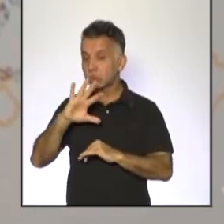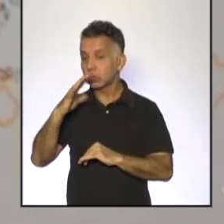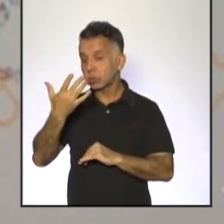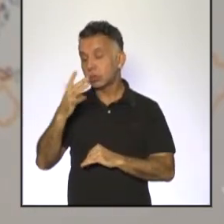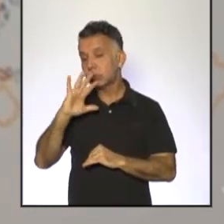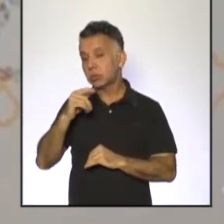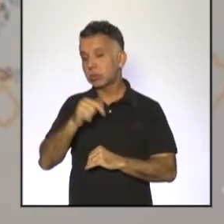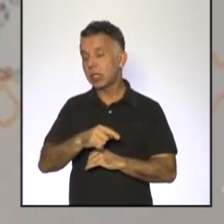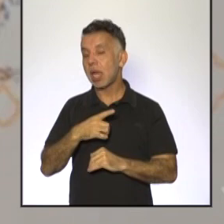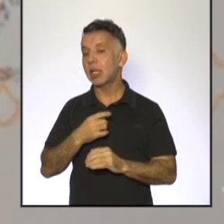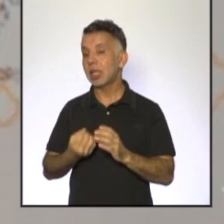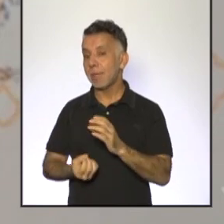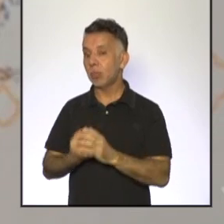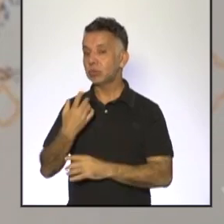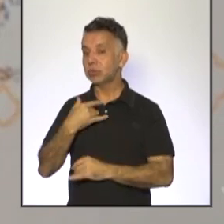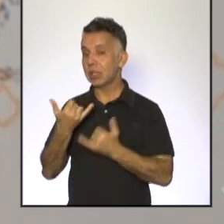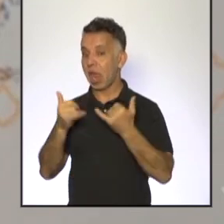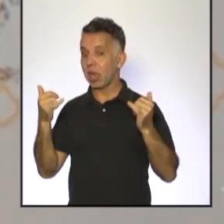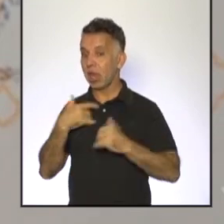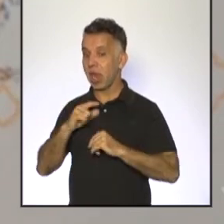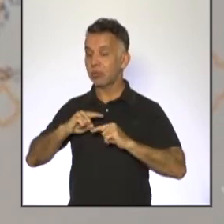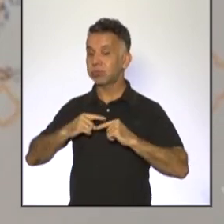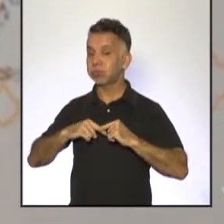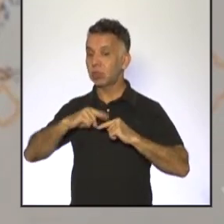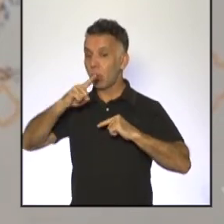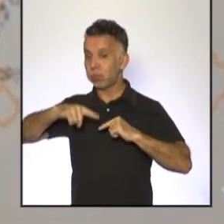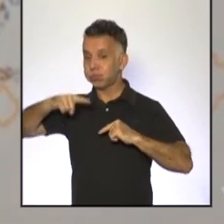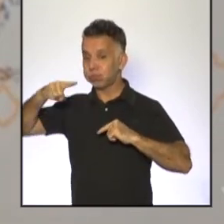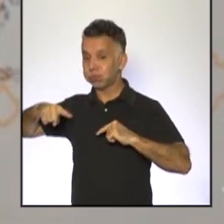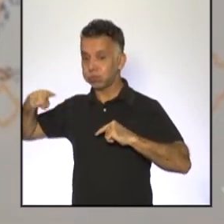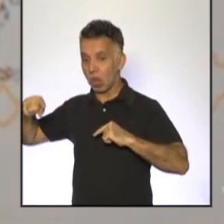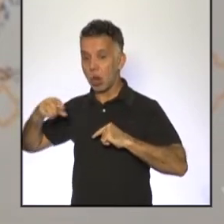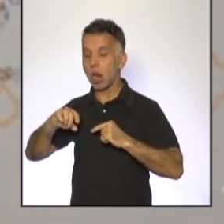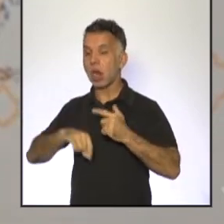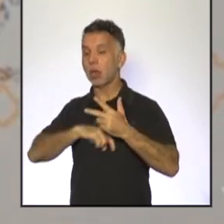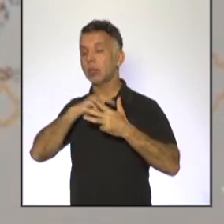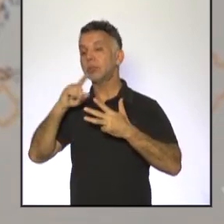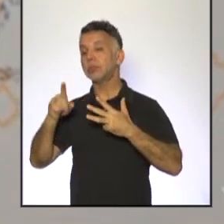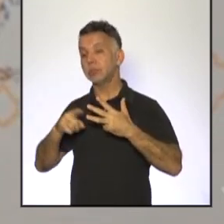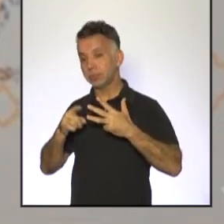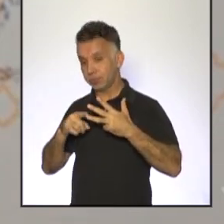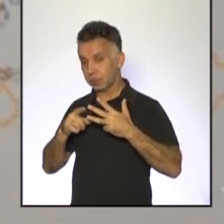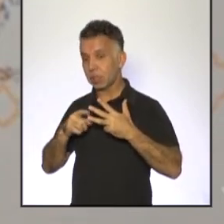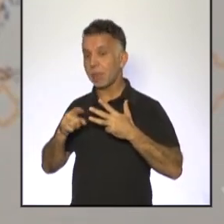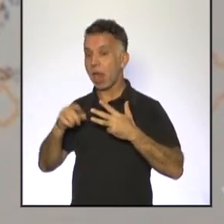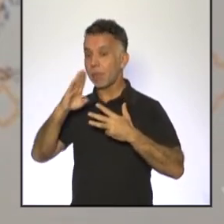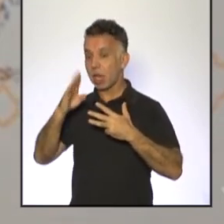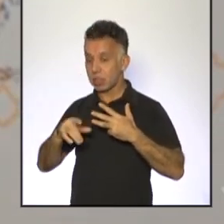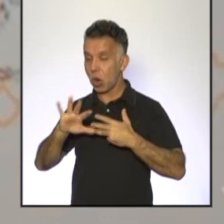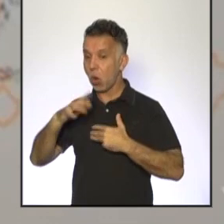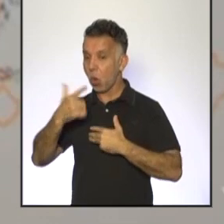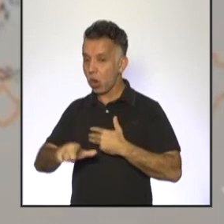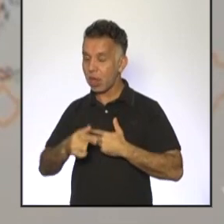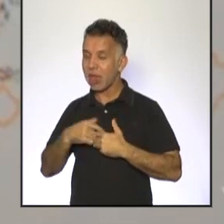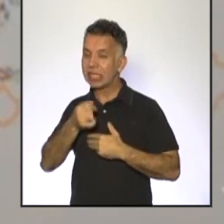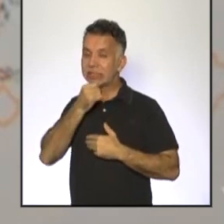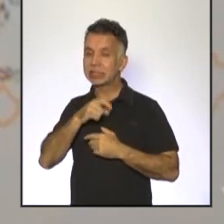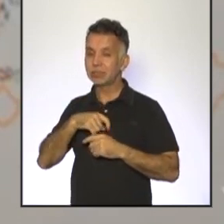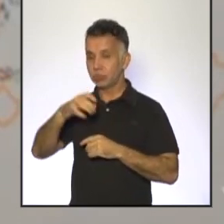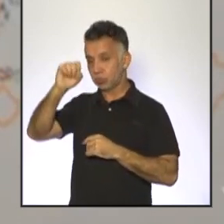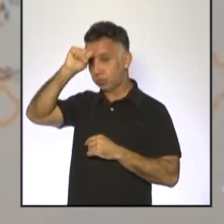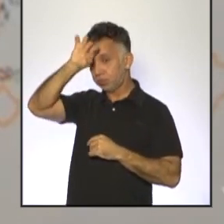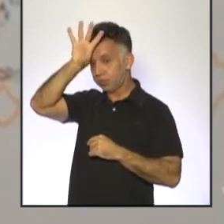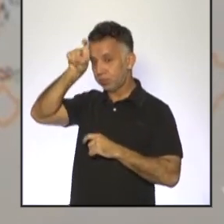de grutas libera muita energia na forma de onda sísmica. Quarto motivador de terremoto no Brasil,